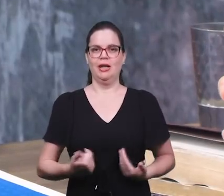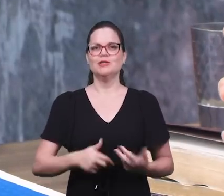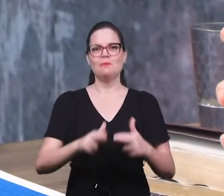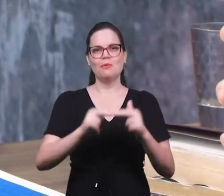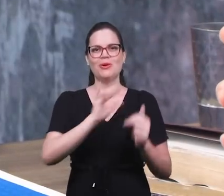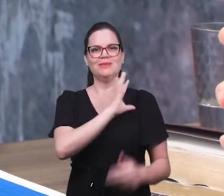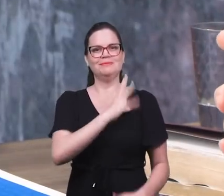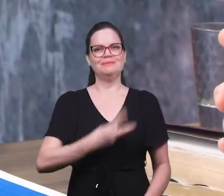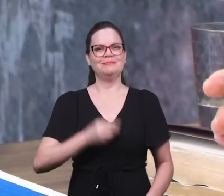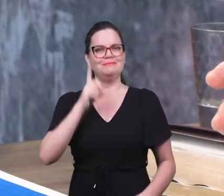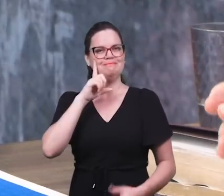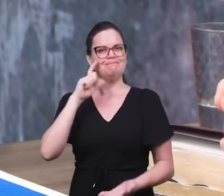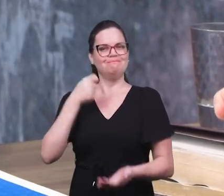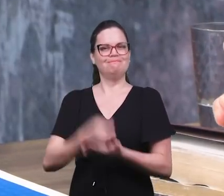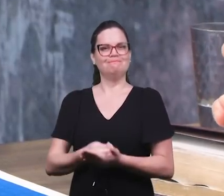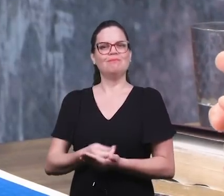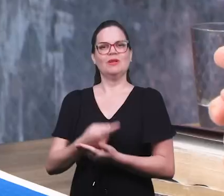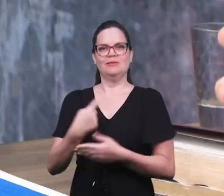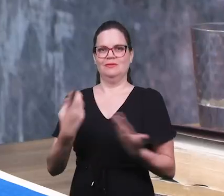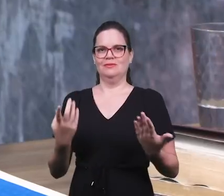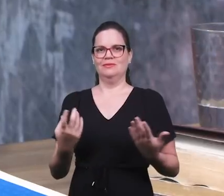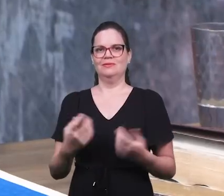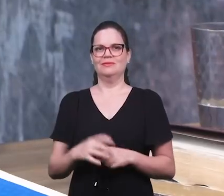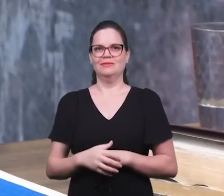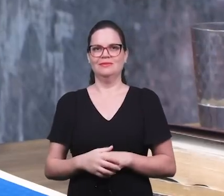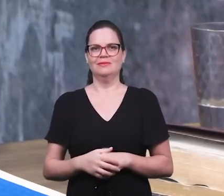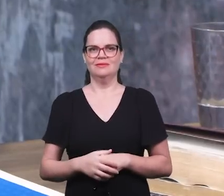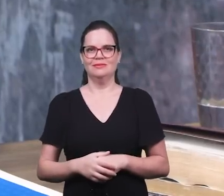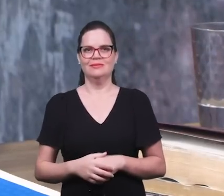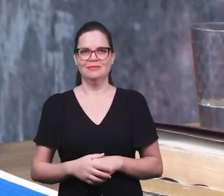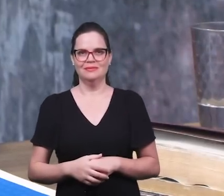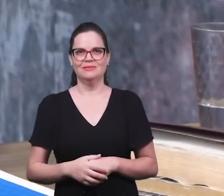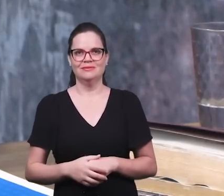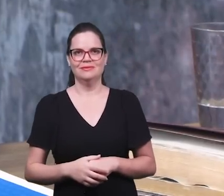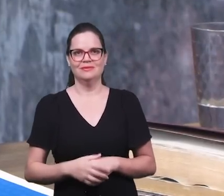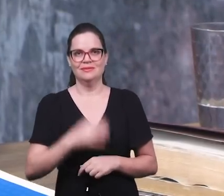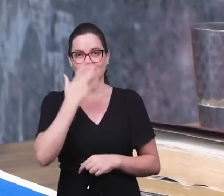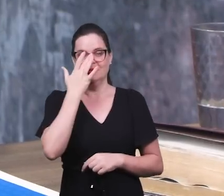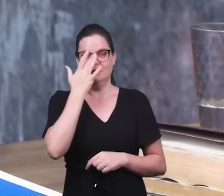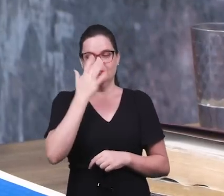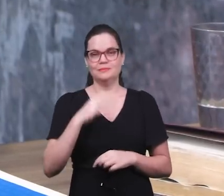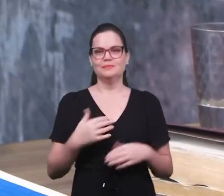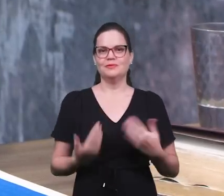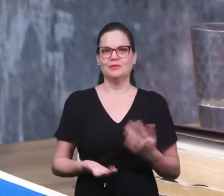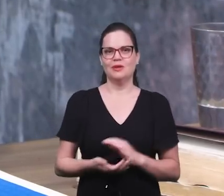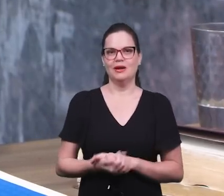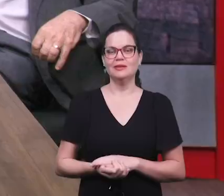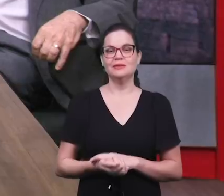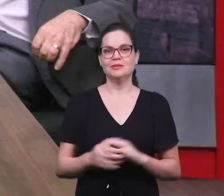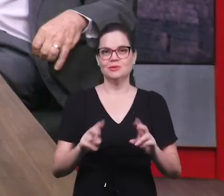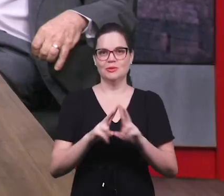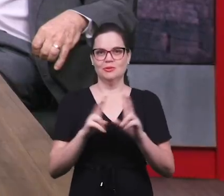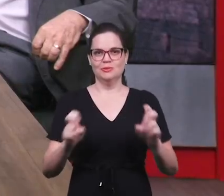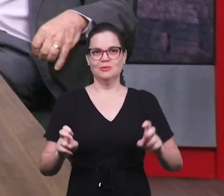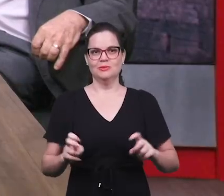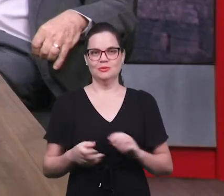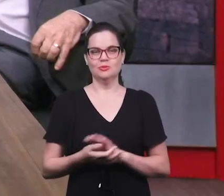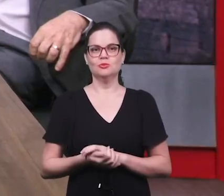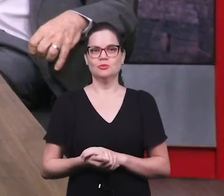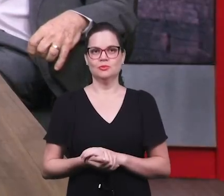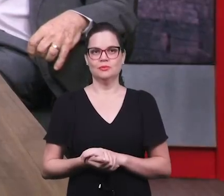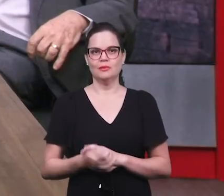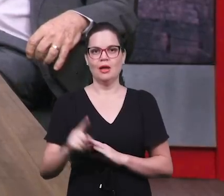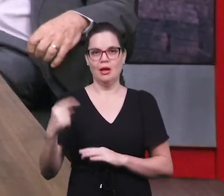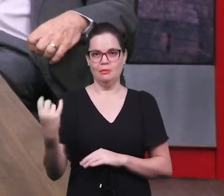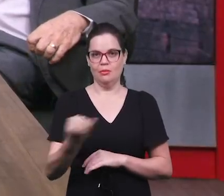cada vez mais relação. Para o mal, tacada de mestre politicamente falando. Politicamente falando. Aliás, isso é